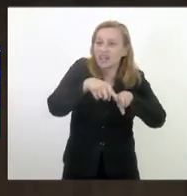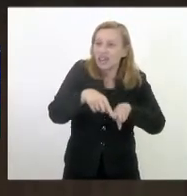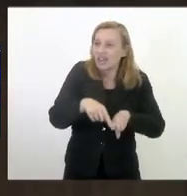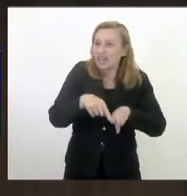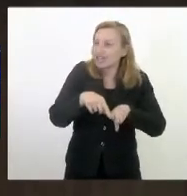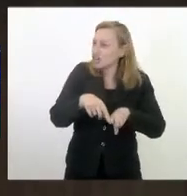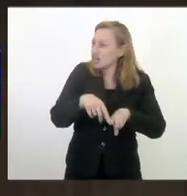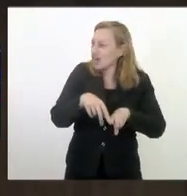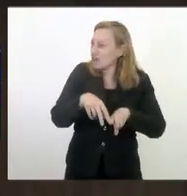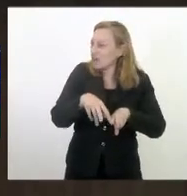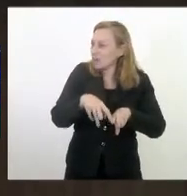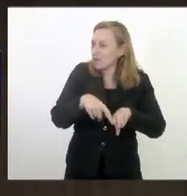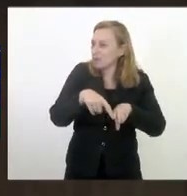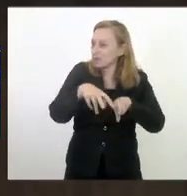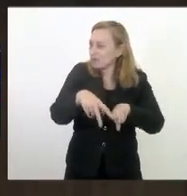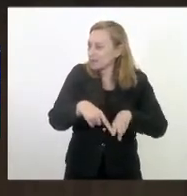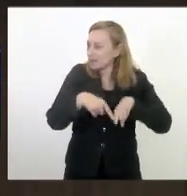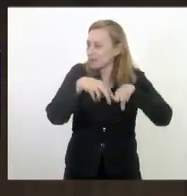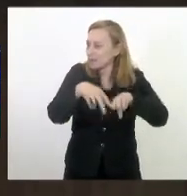Mais ou menos, ou por aí.